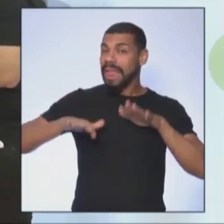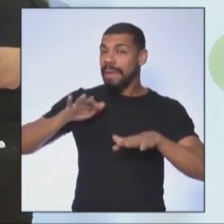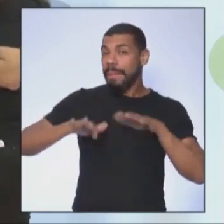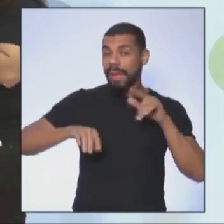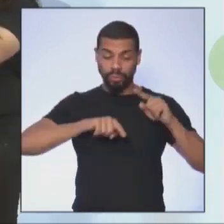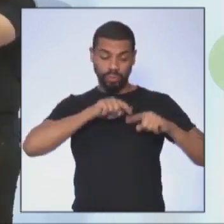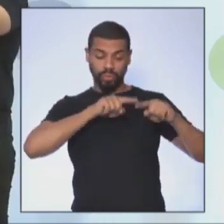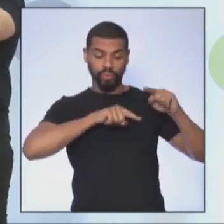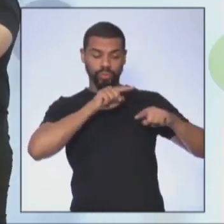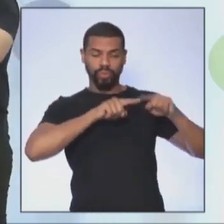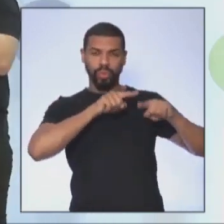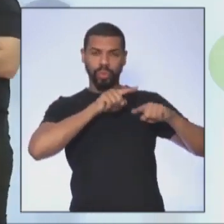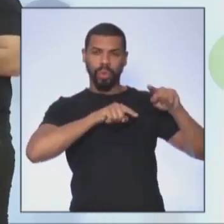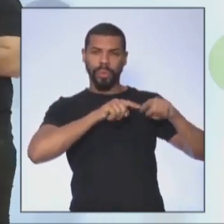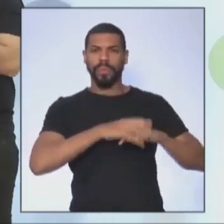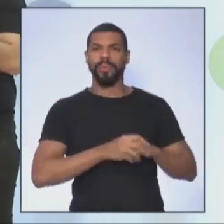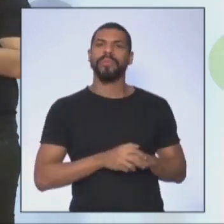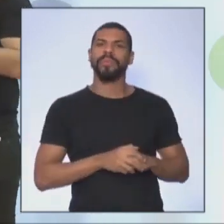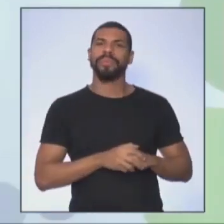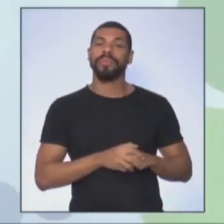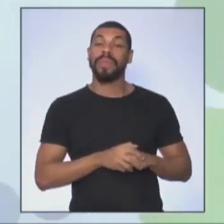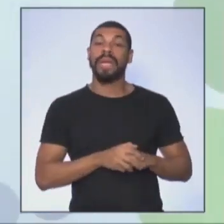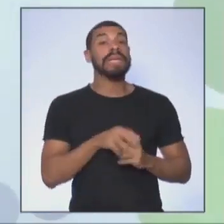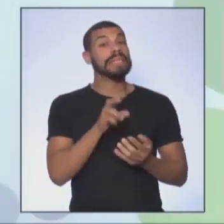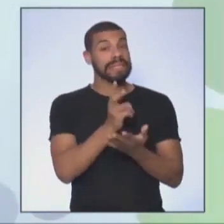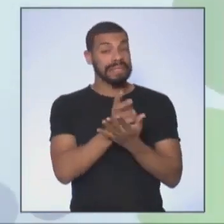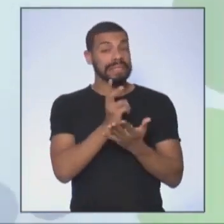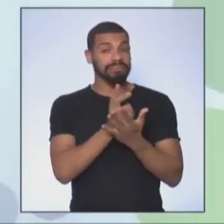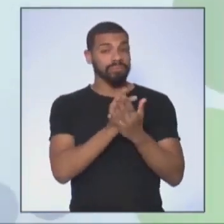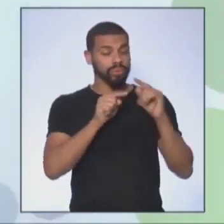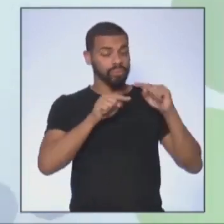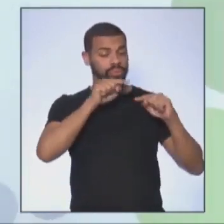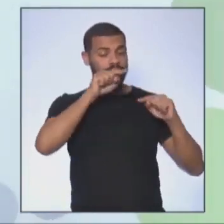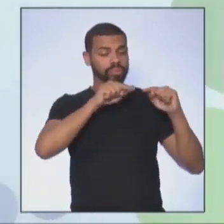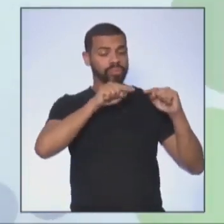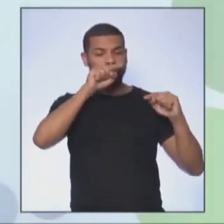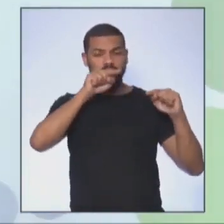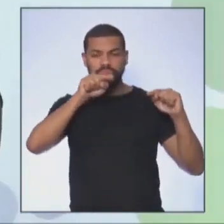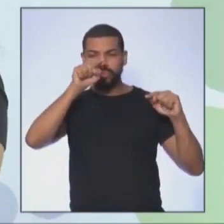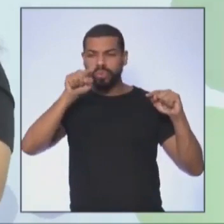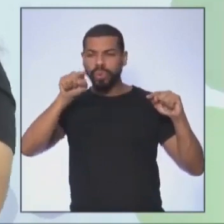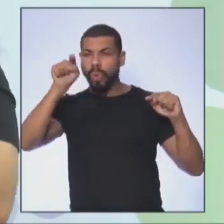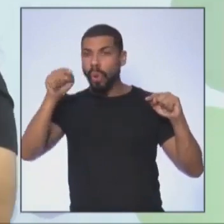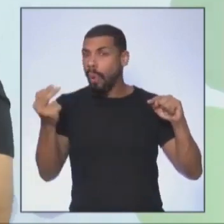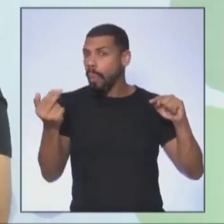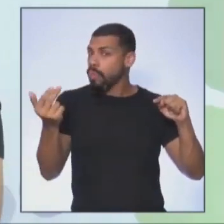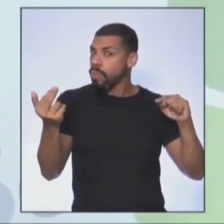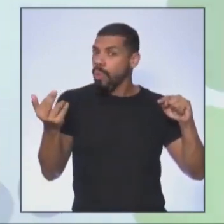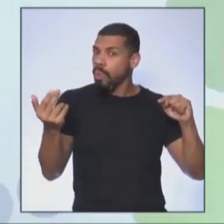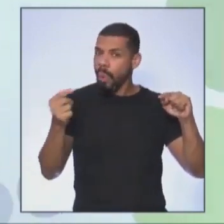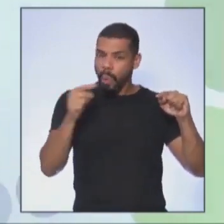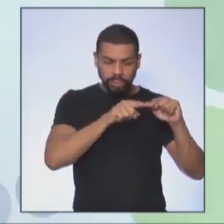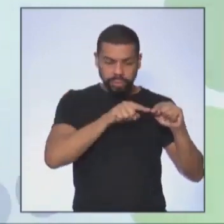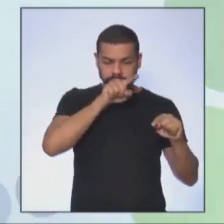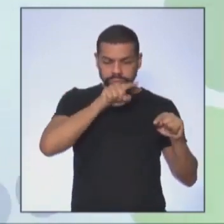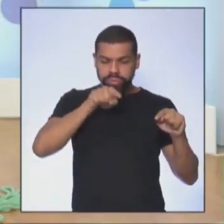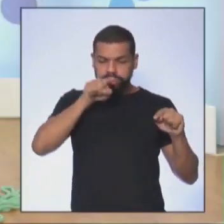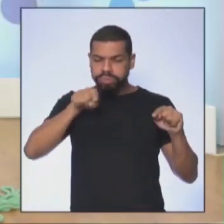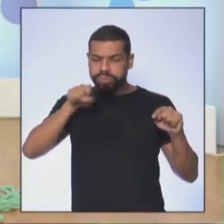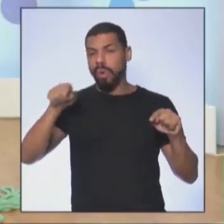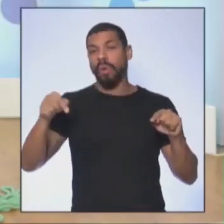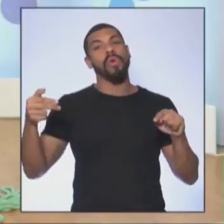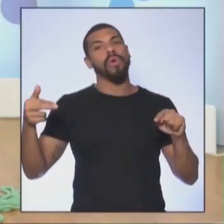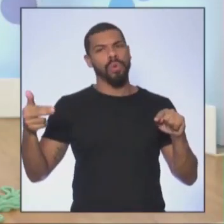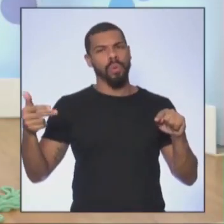objeto, porque tem que atingir a frequência de vibração natural do objeto. Porque se não atingir, independentemente se seja uma